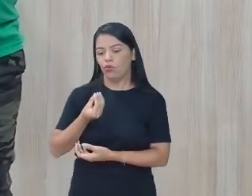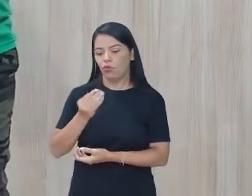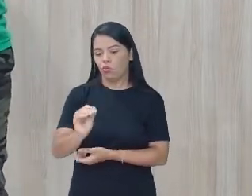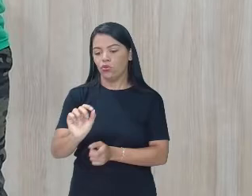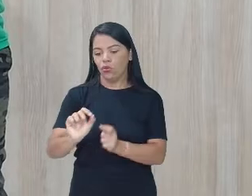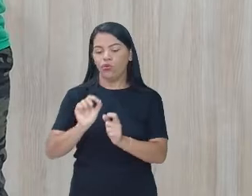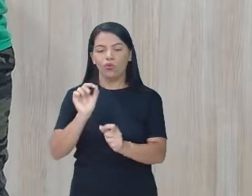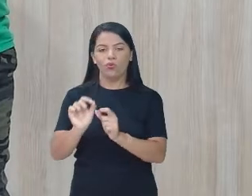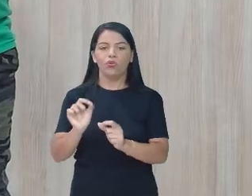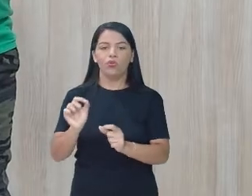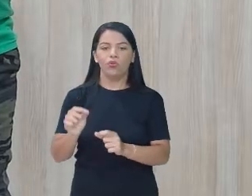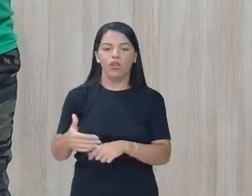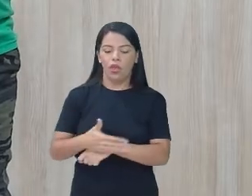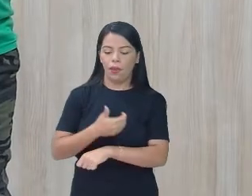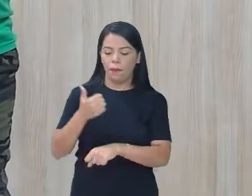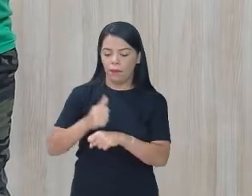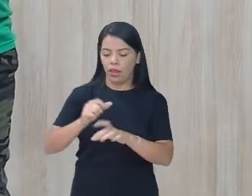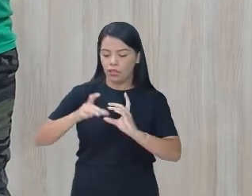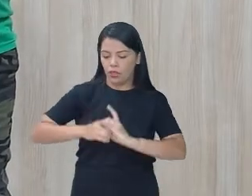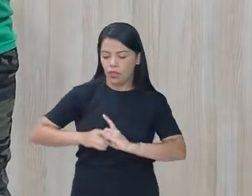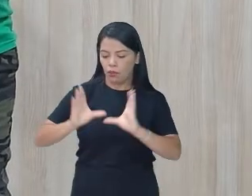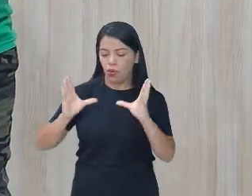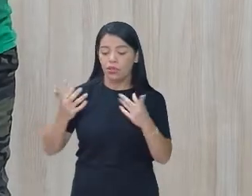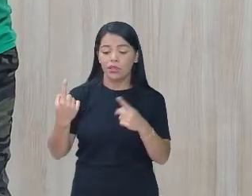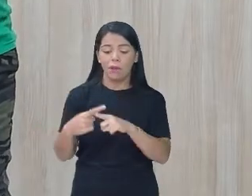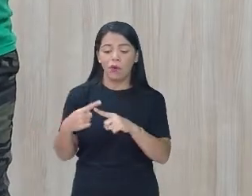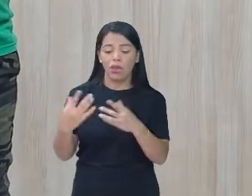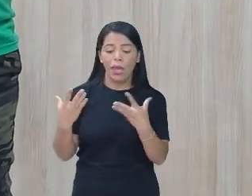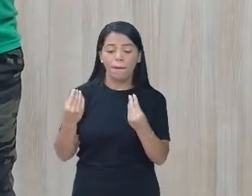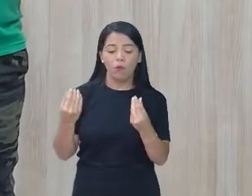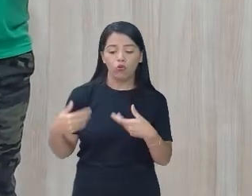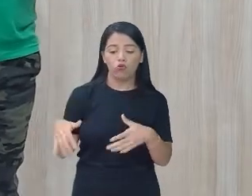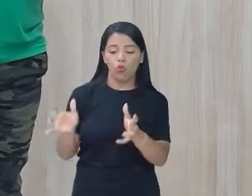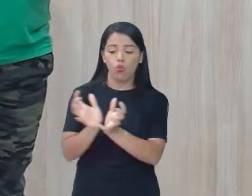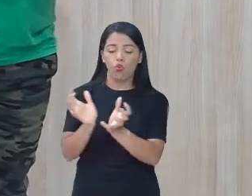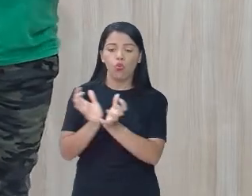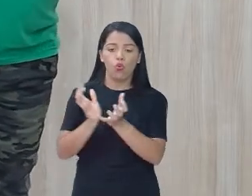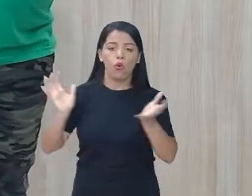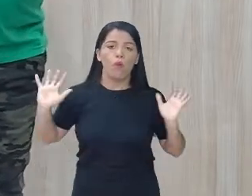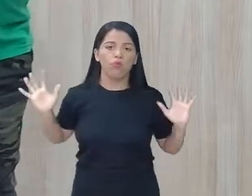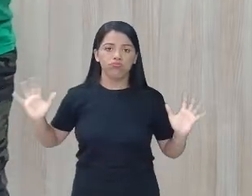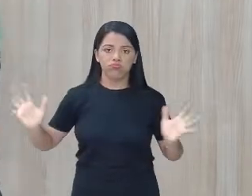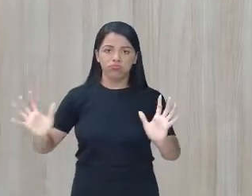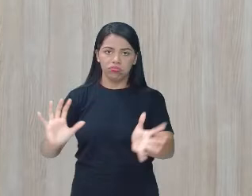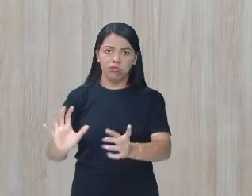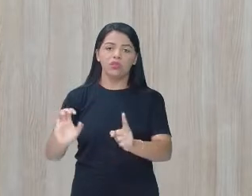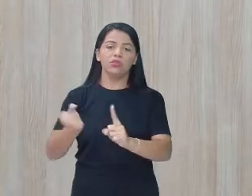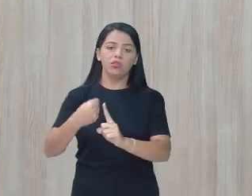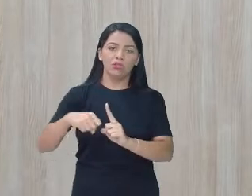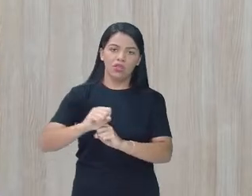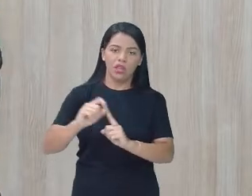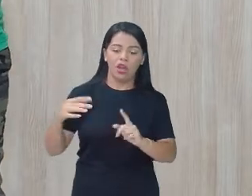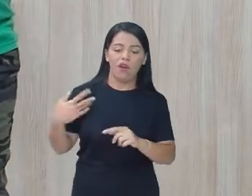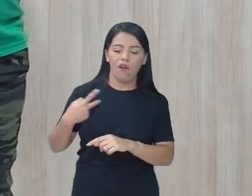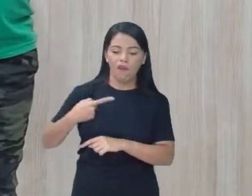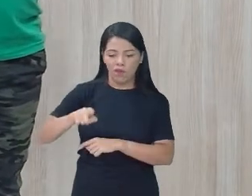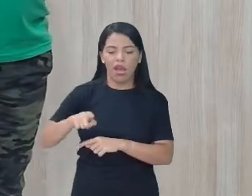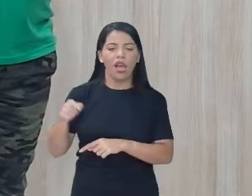porque vários grupos sociais, grupos de movimentos sociais têm se reunido ali para realizar